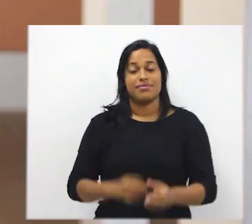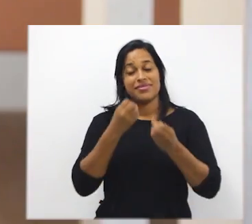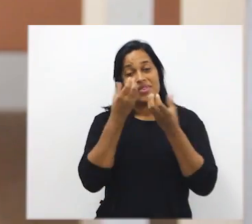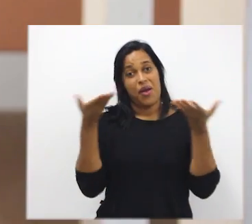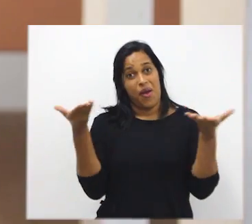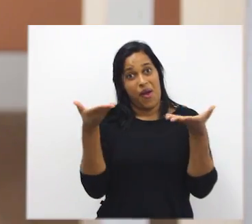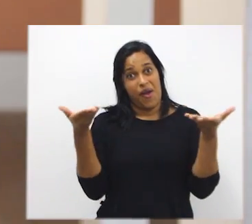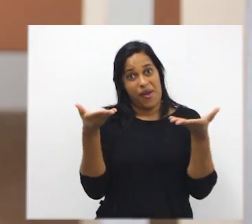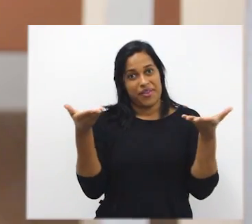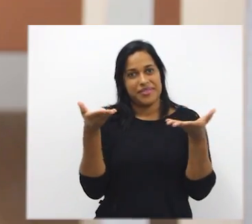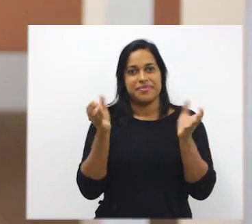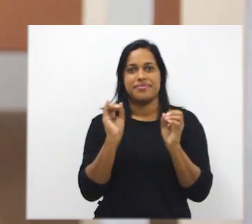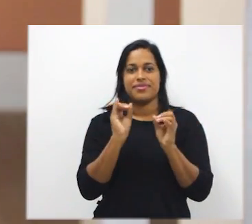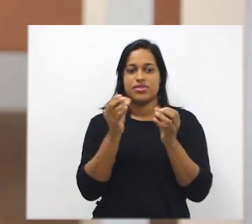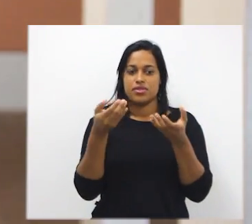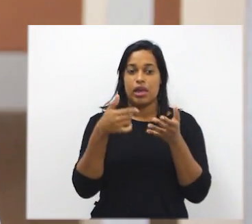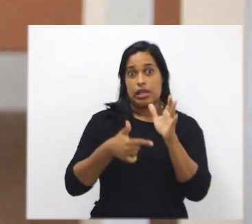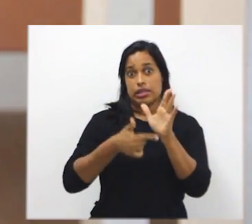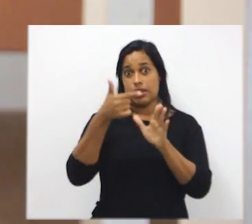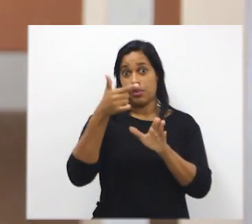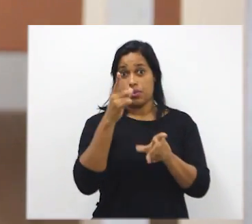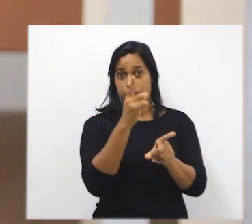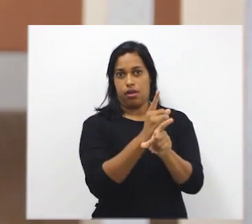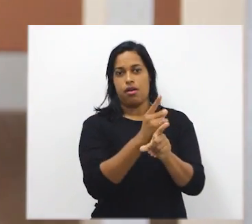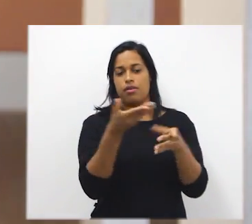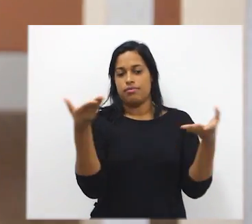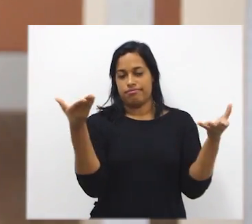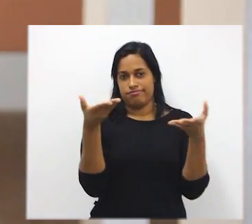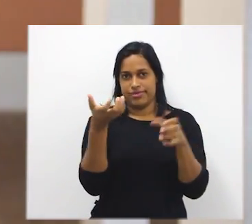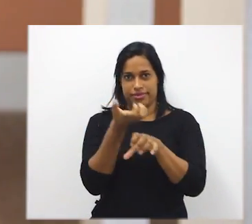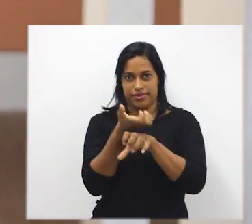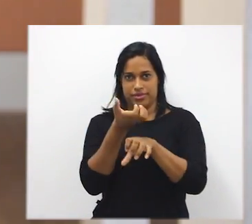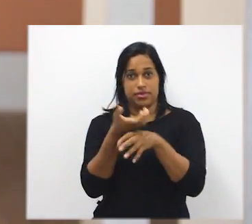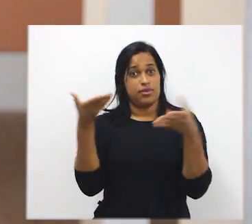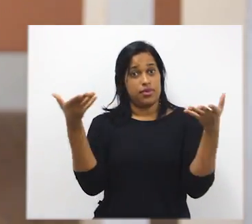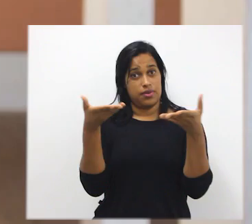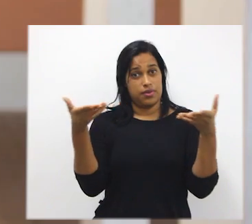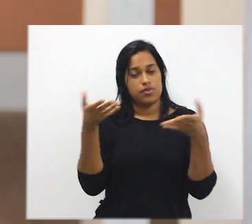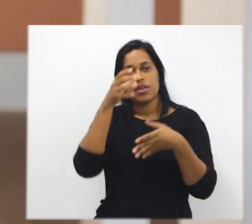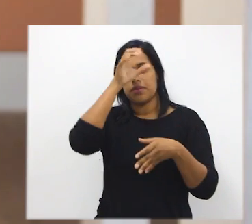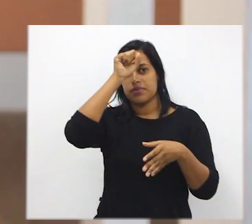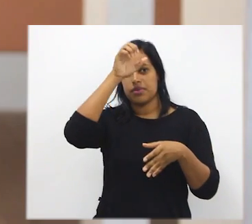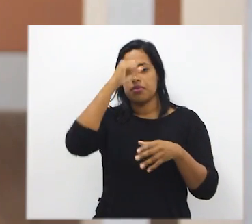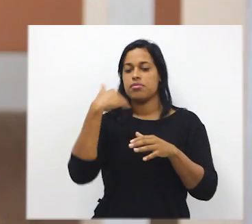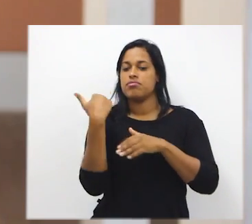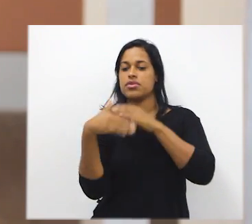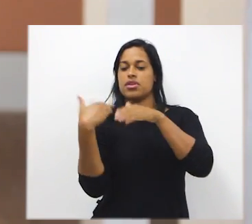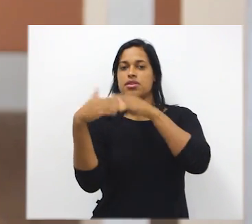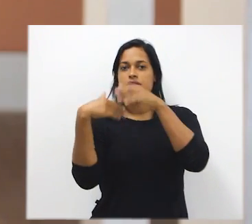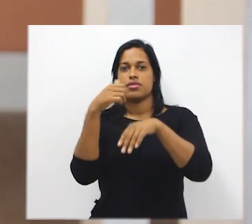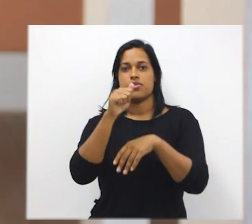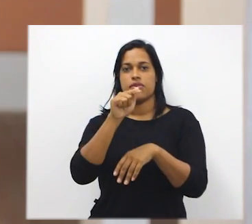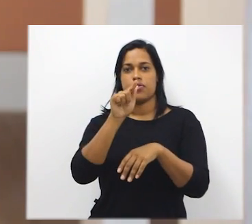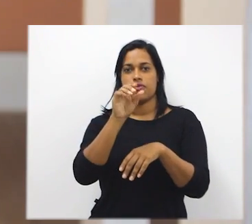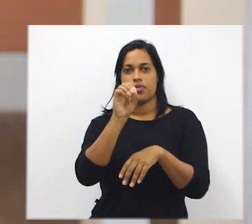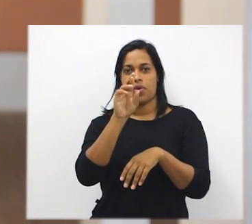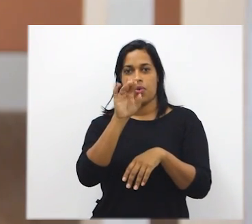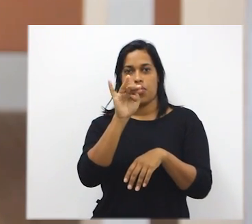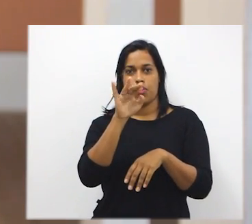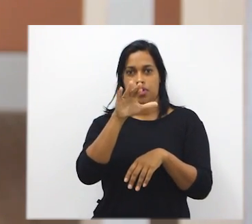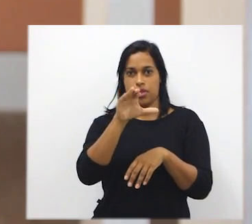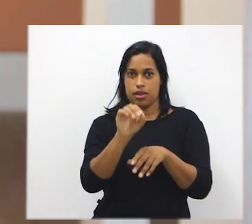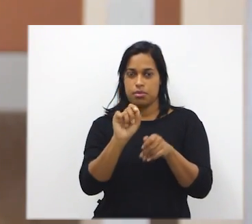Bem, pessoal, chegamos agora em nosso segundo encontro. Neste encontro, nós iremos aprender a desenvolver algoritmo para